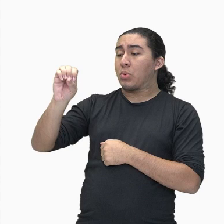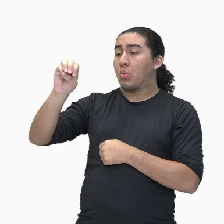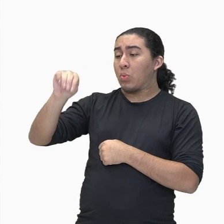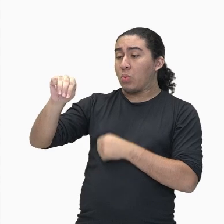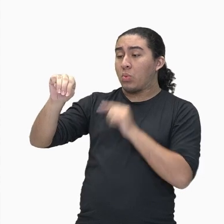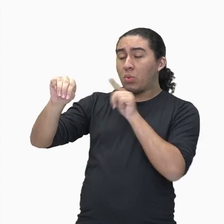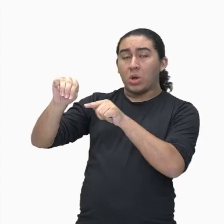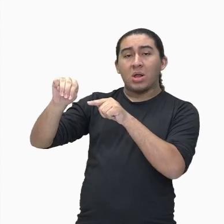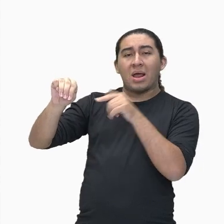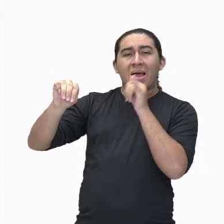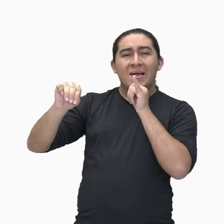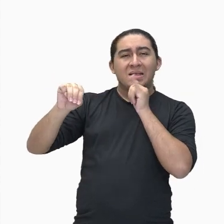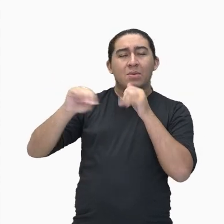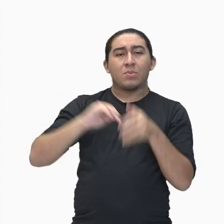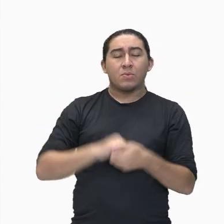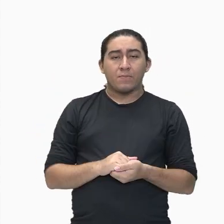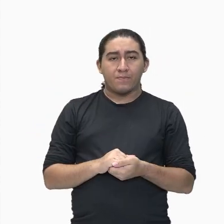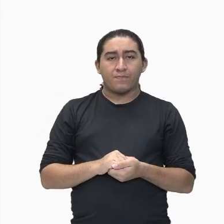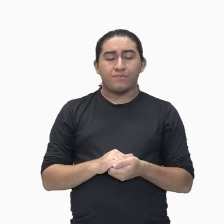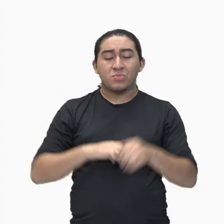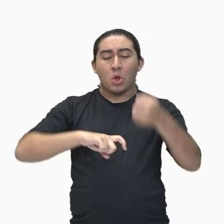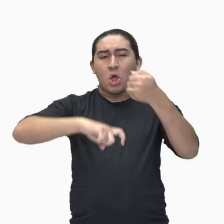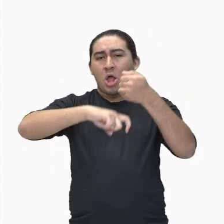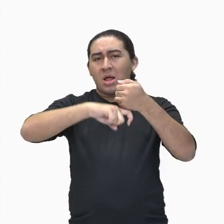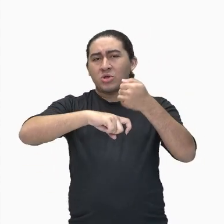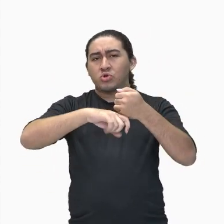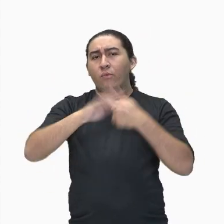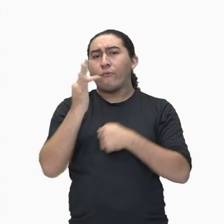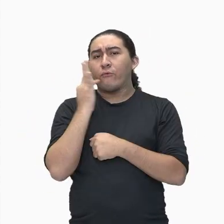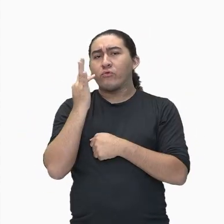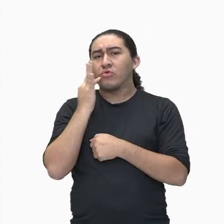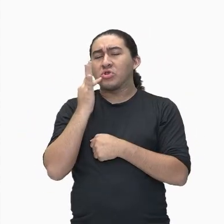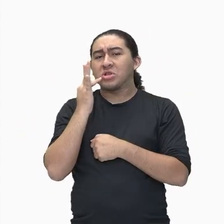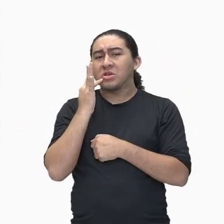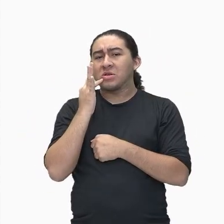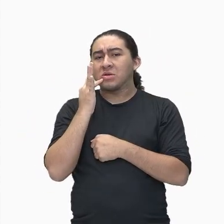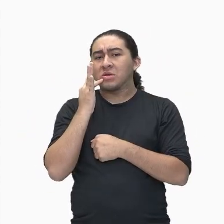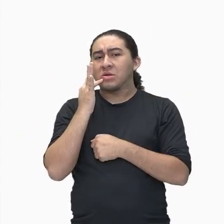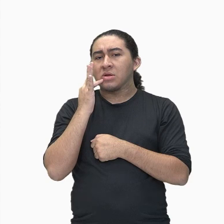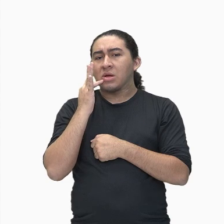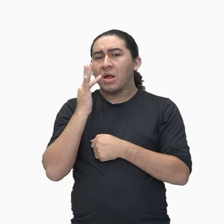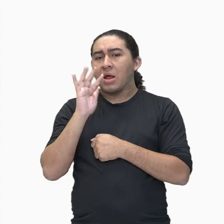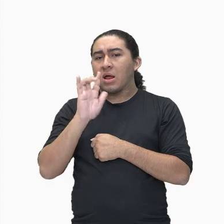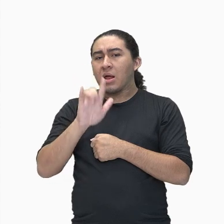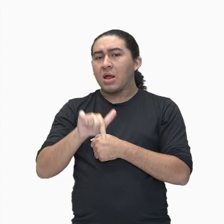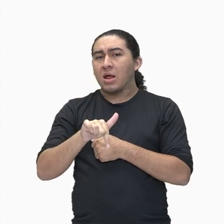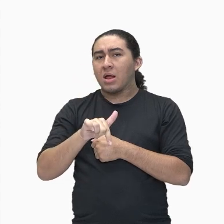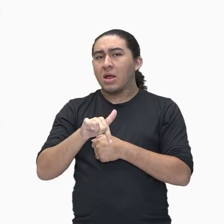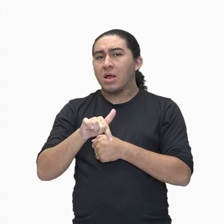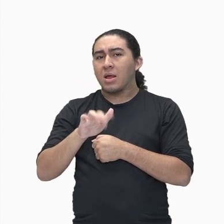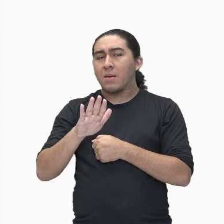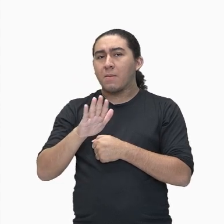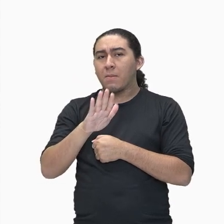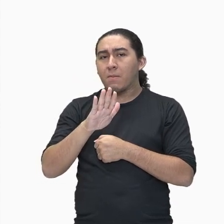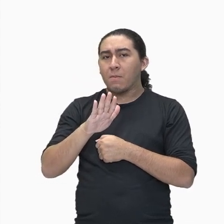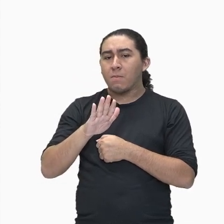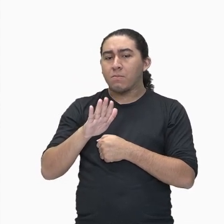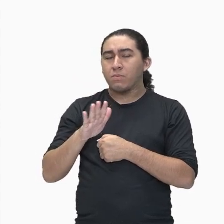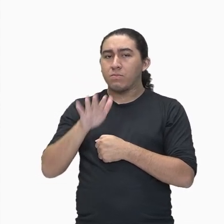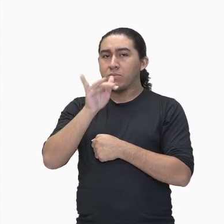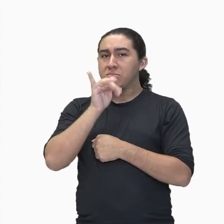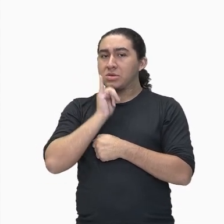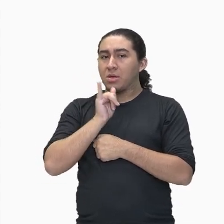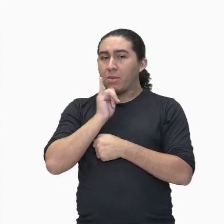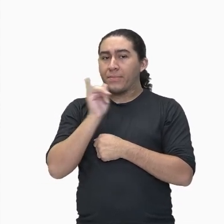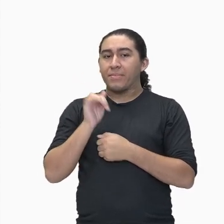O caju é mais bom do que o coco, vamos dizer assim. A